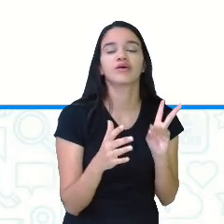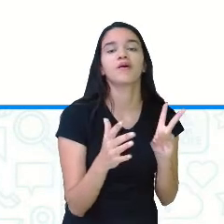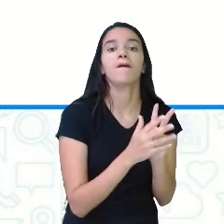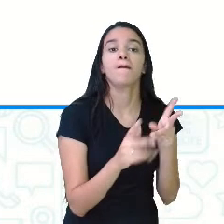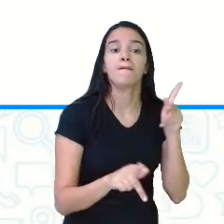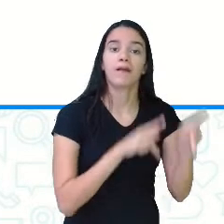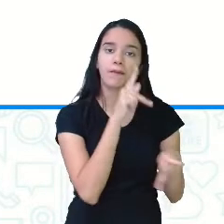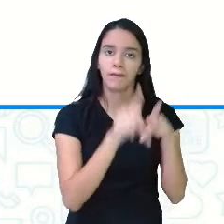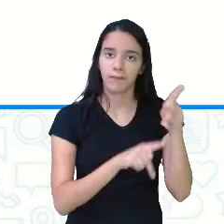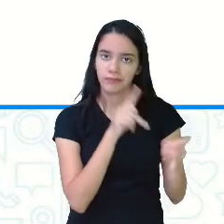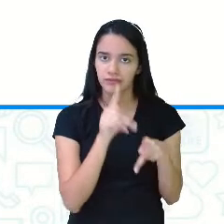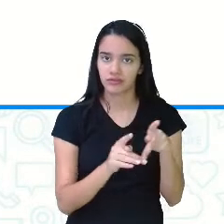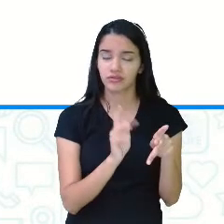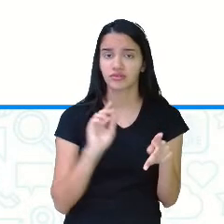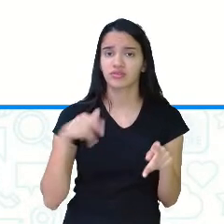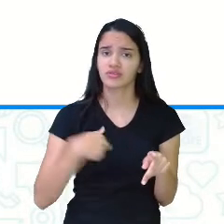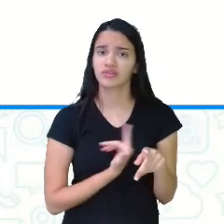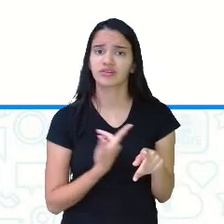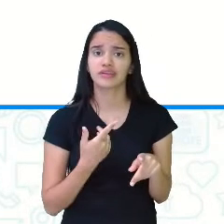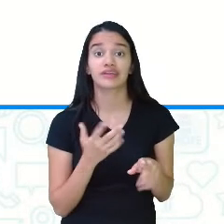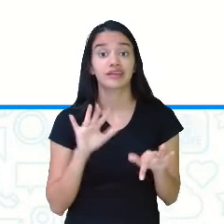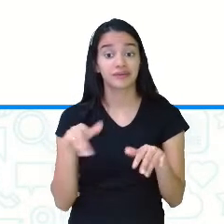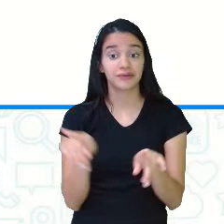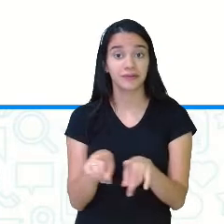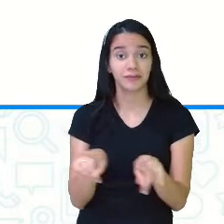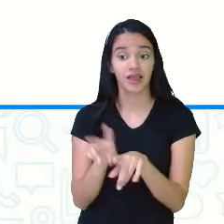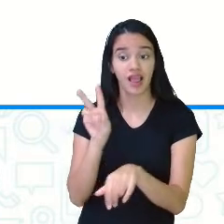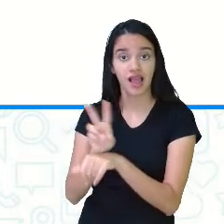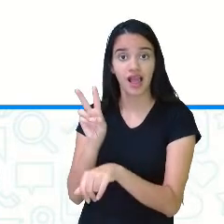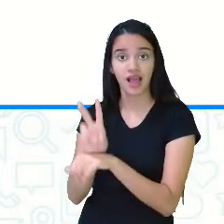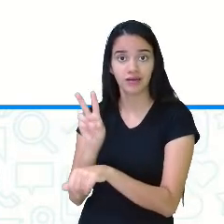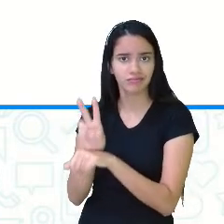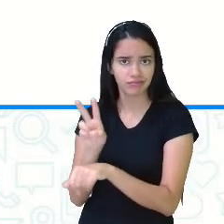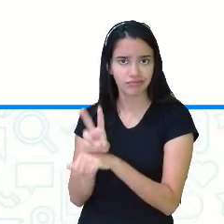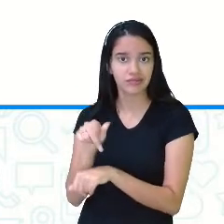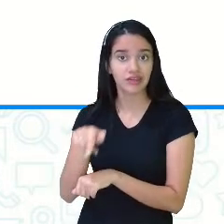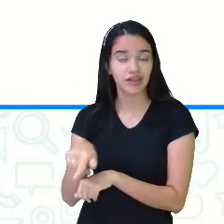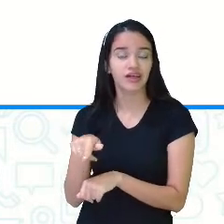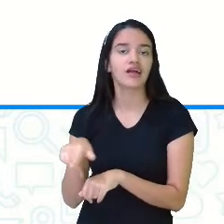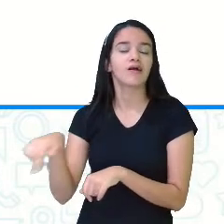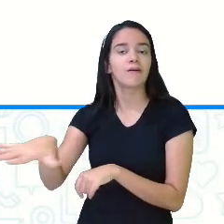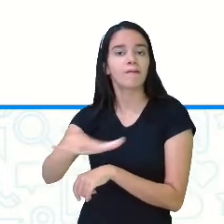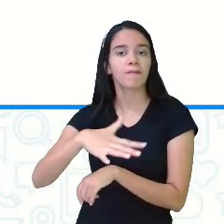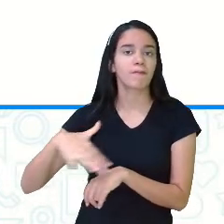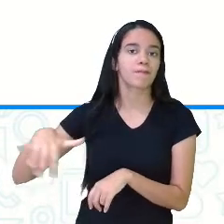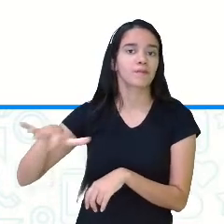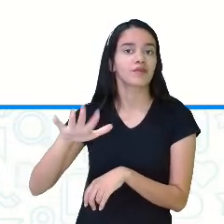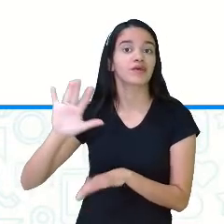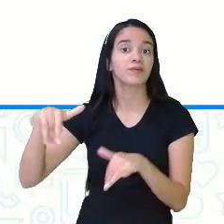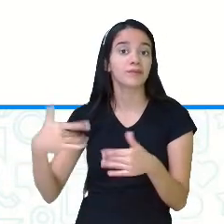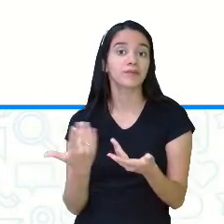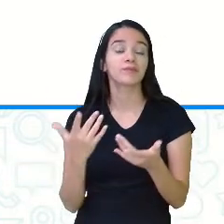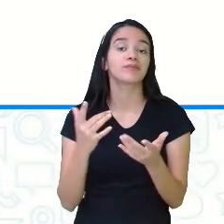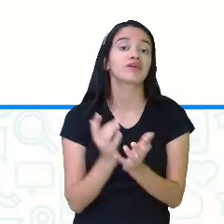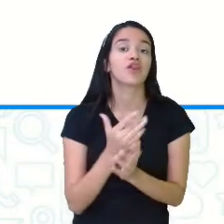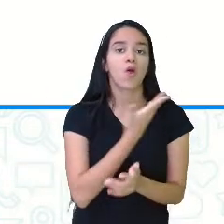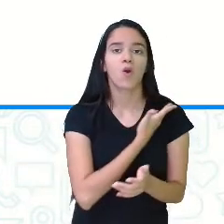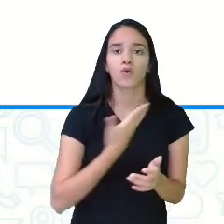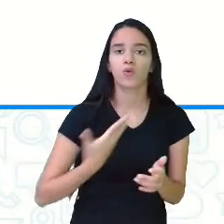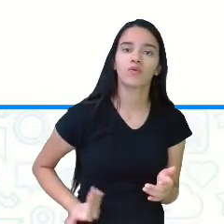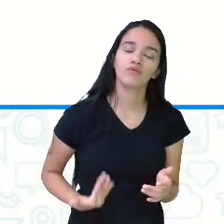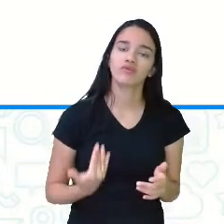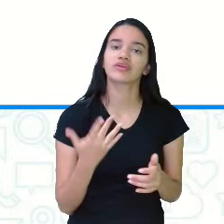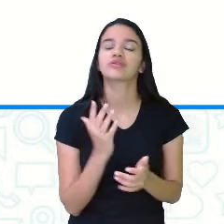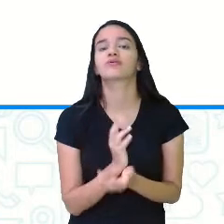indígenas. Aí a gente tem as reservas indígenas. O que são? São criadas e demarcadas pelo Estado para a posse